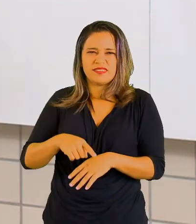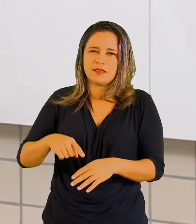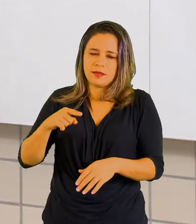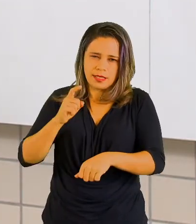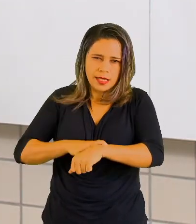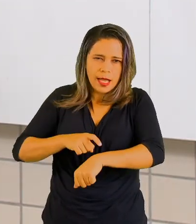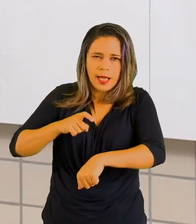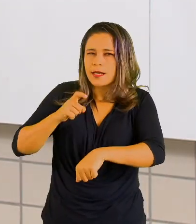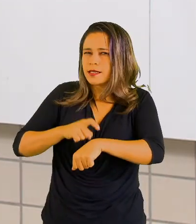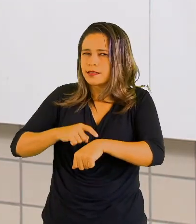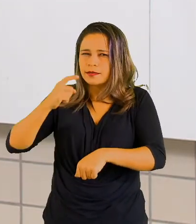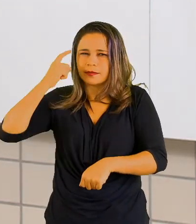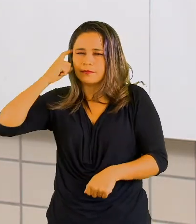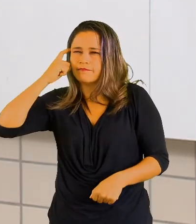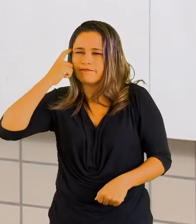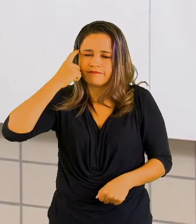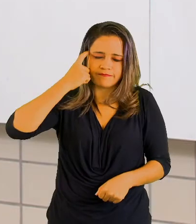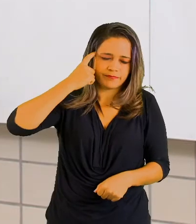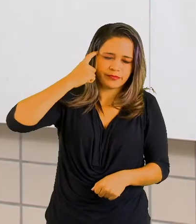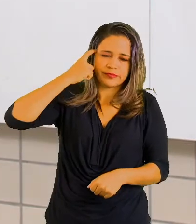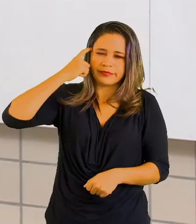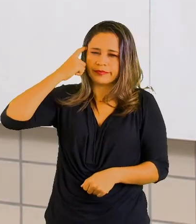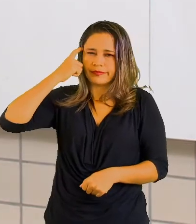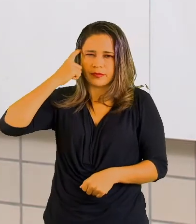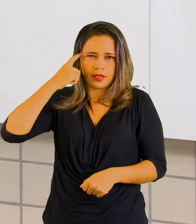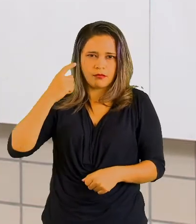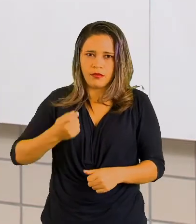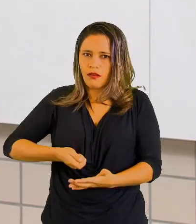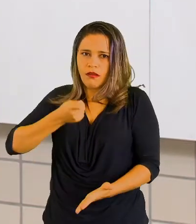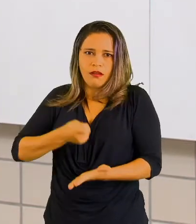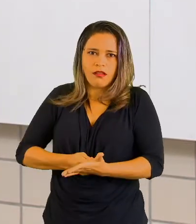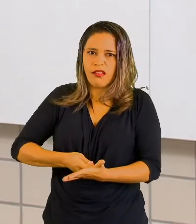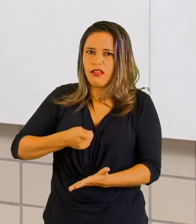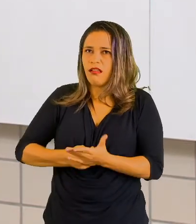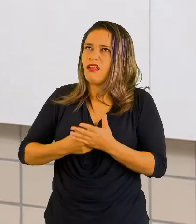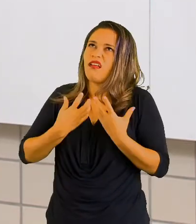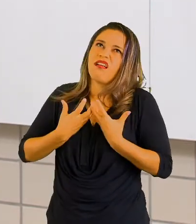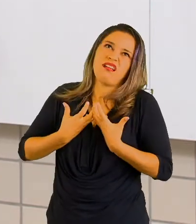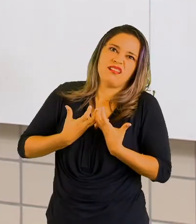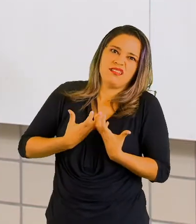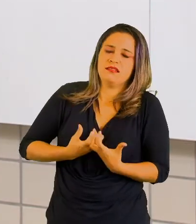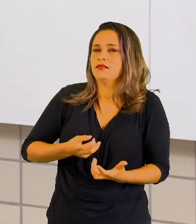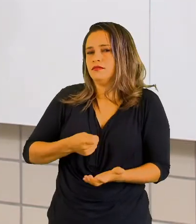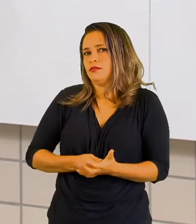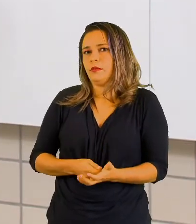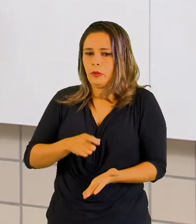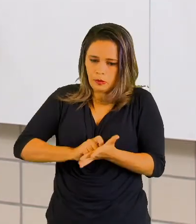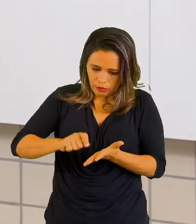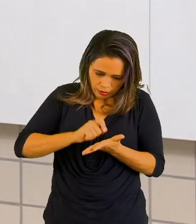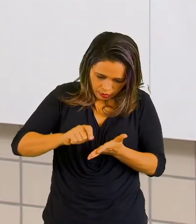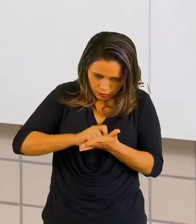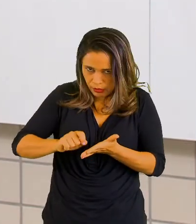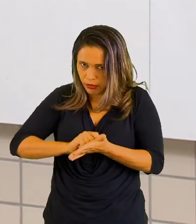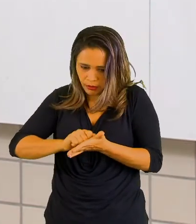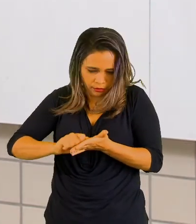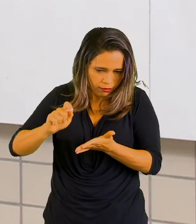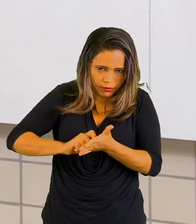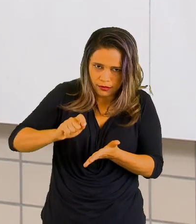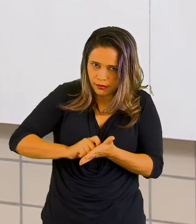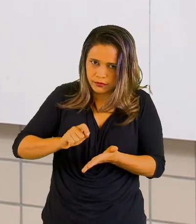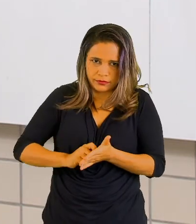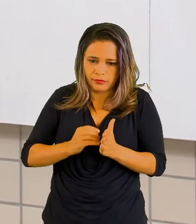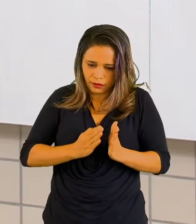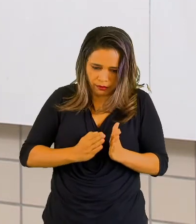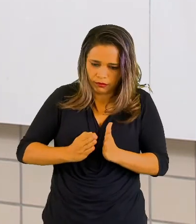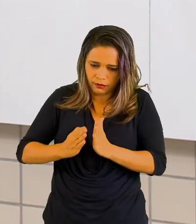tempo pensando do que no trabalho duro, nesse trabalho de pegar o papel e fazer a soma termo por termo. Então, assim,